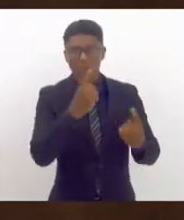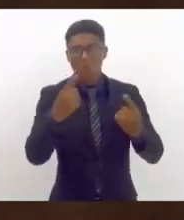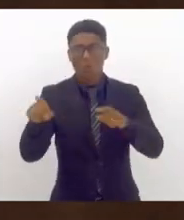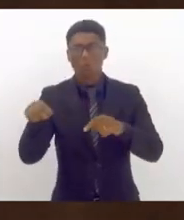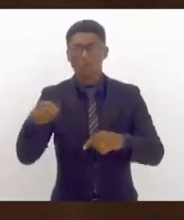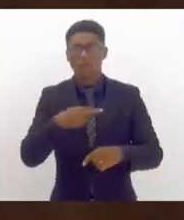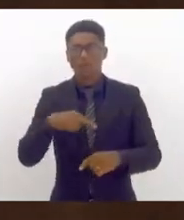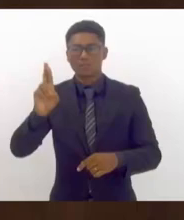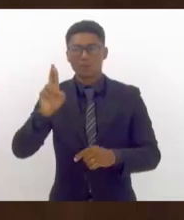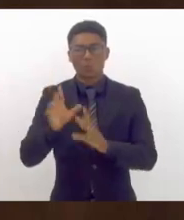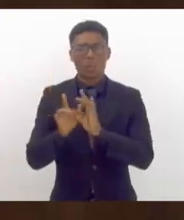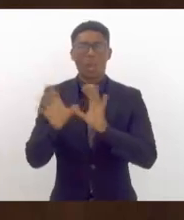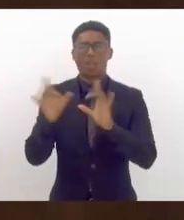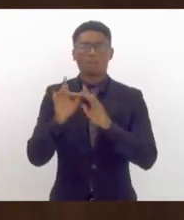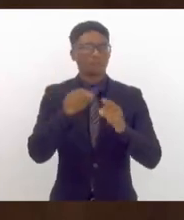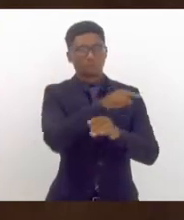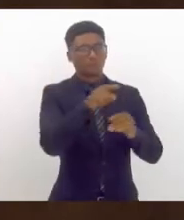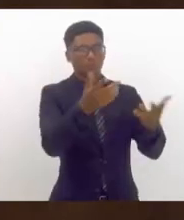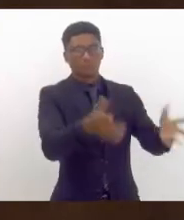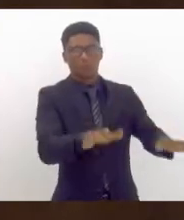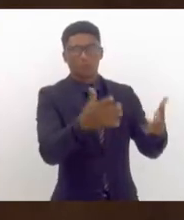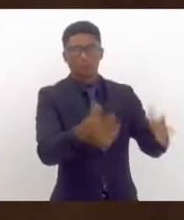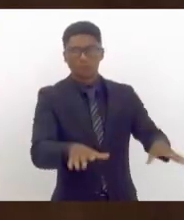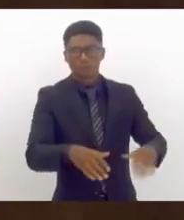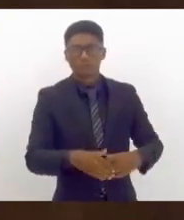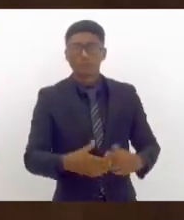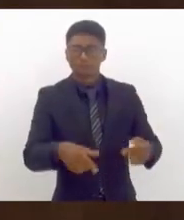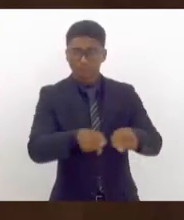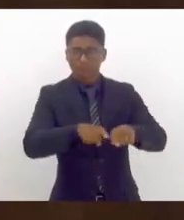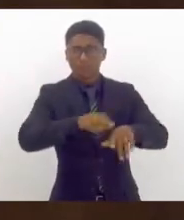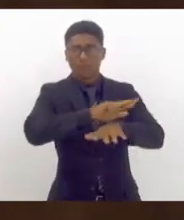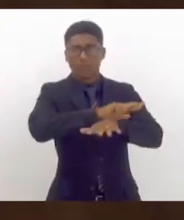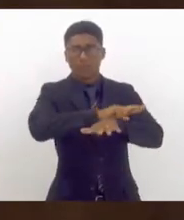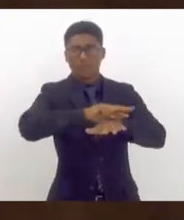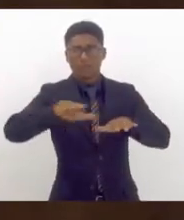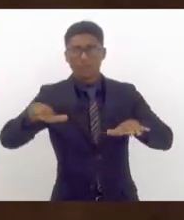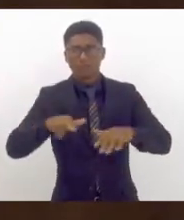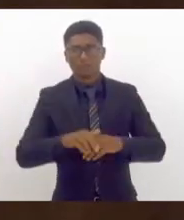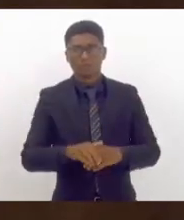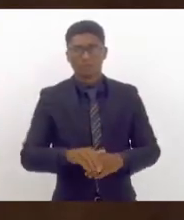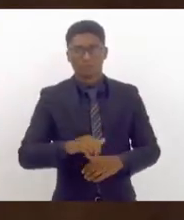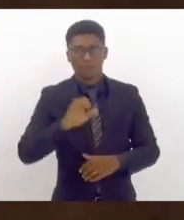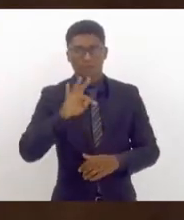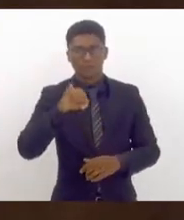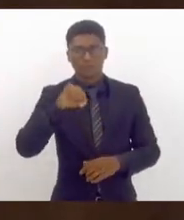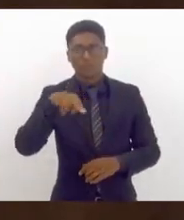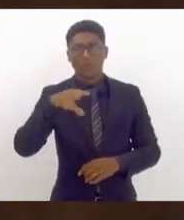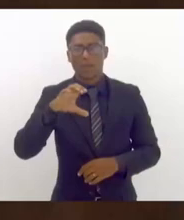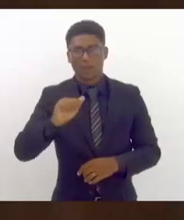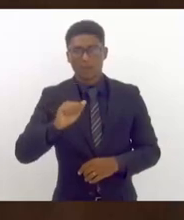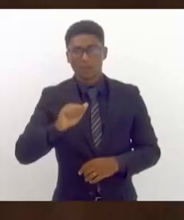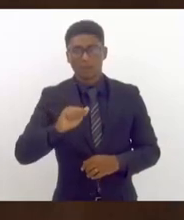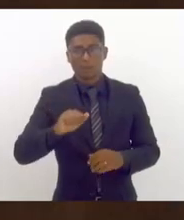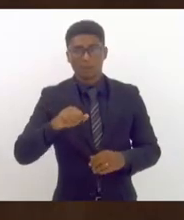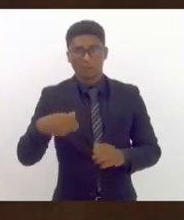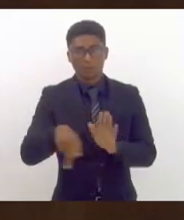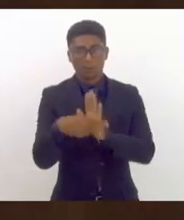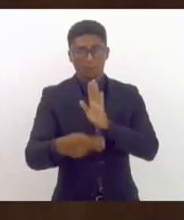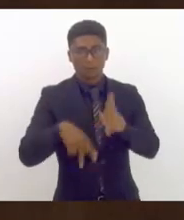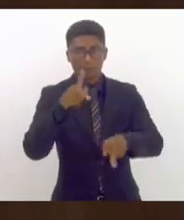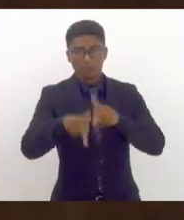das religiosidades e também da diversidade étnica e cultural do povo brasileiro,